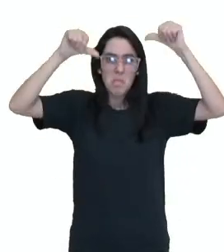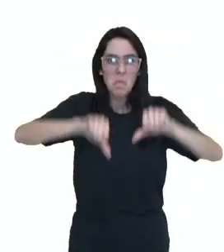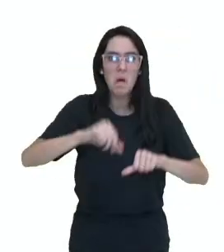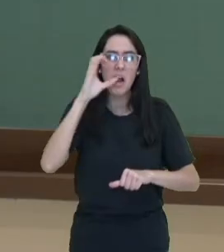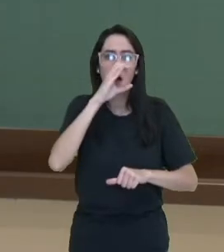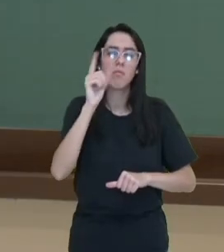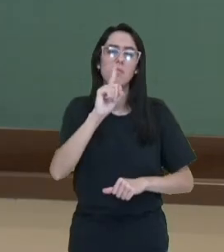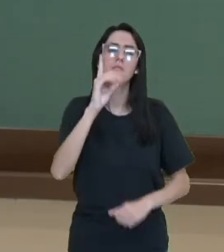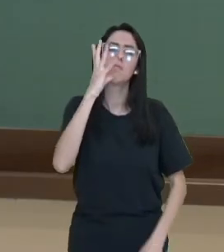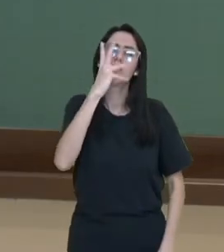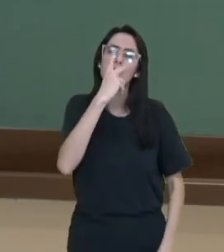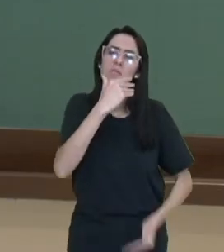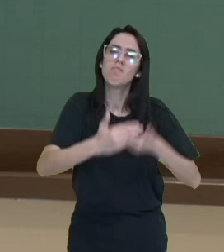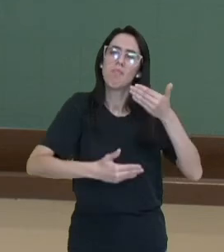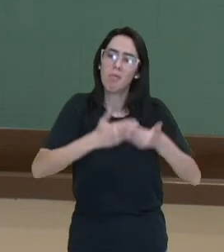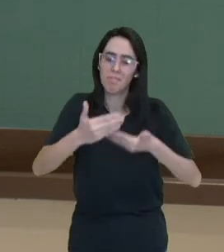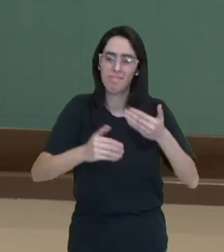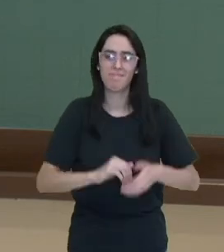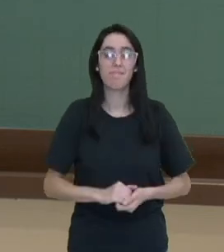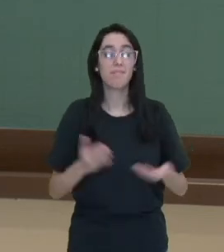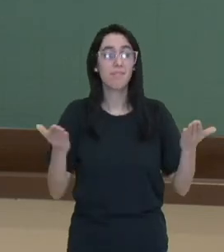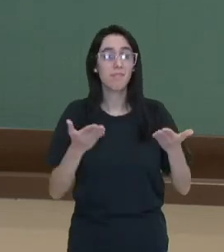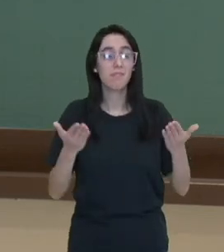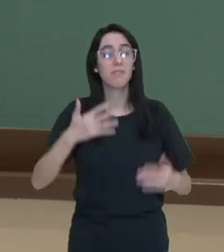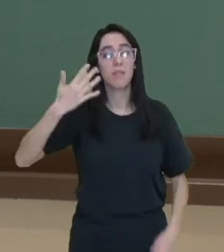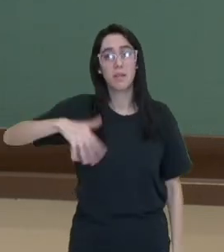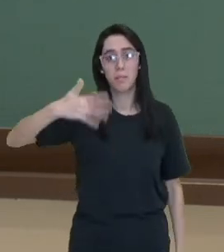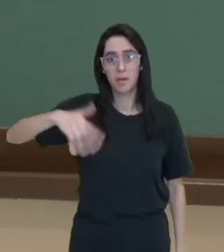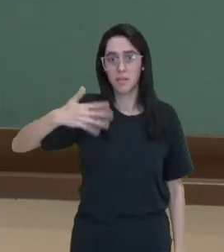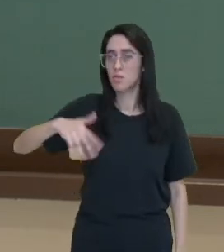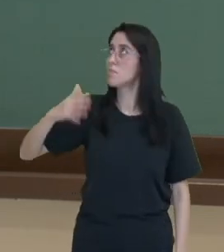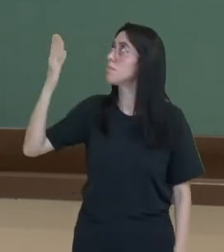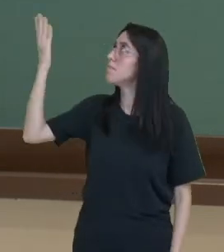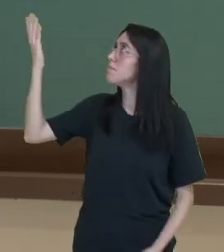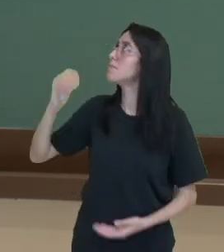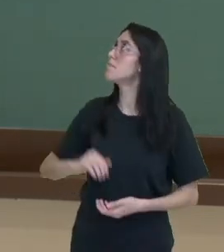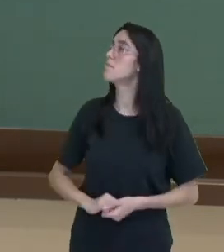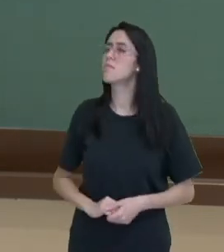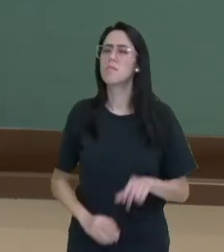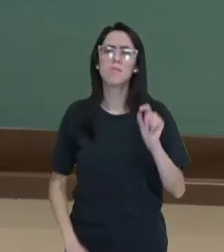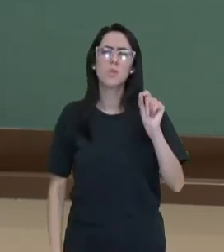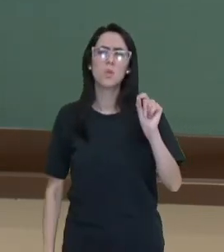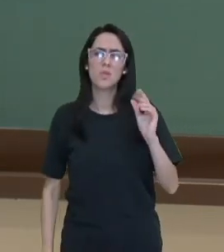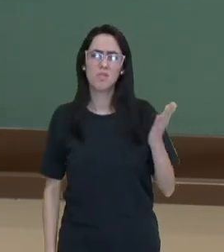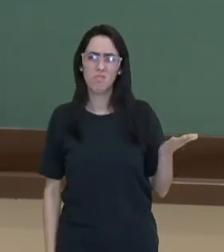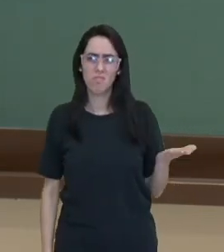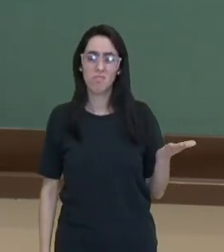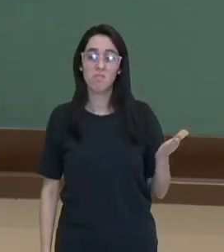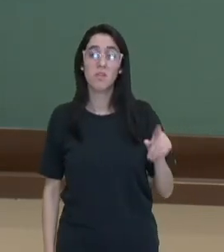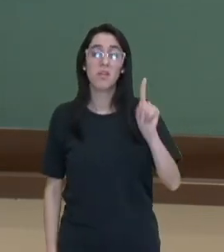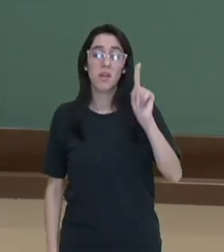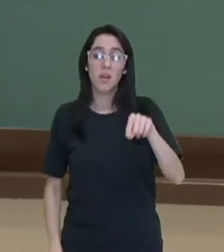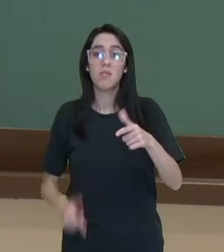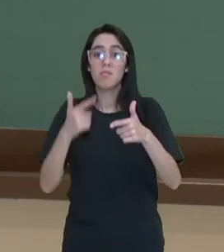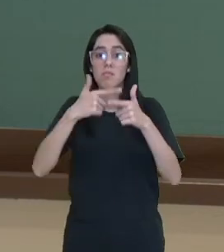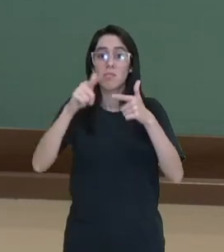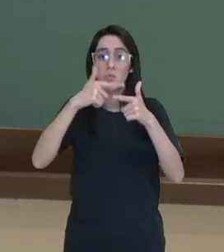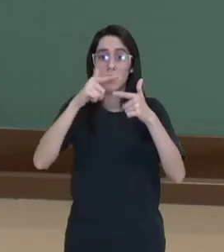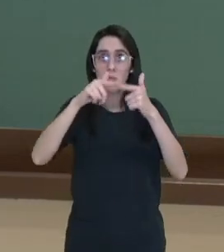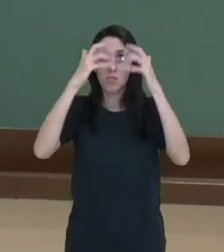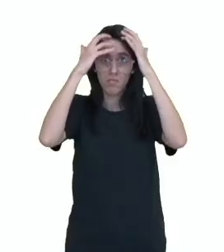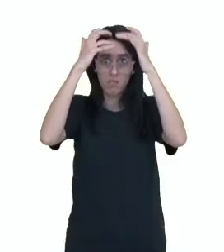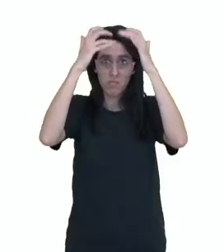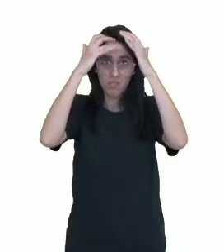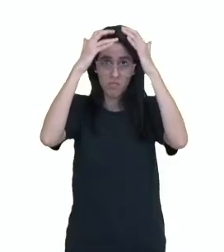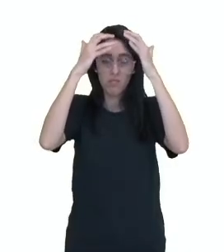dessa doença. Agora vamos falar sobre mal de Parkinson. O que é o mal de Parkinson? É uma desordem neurológica,